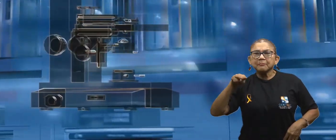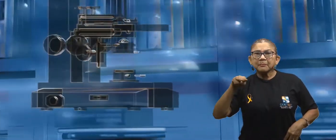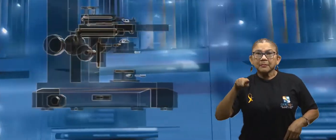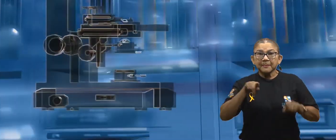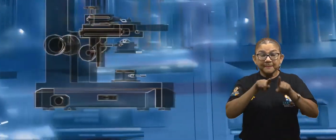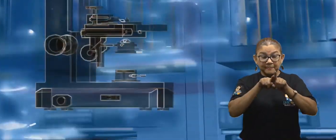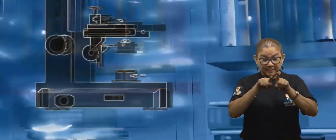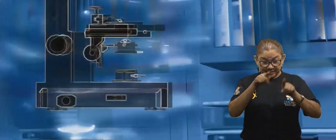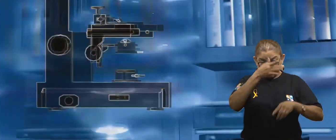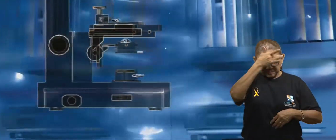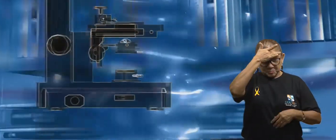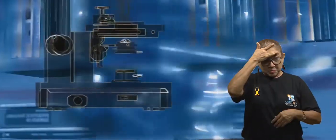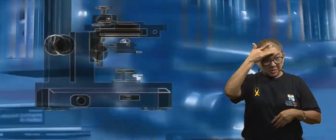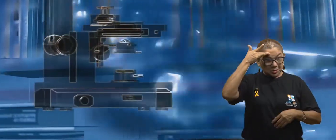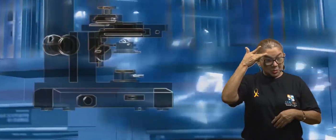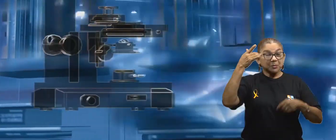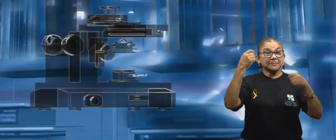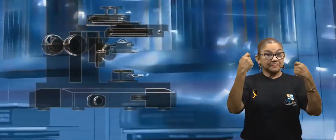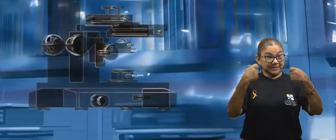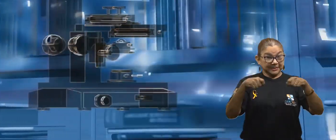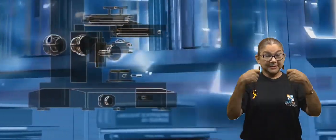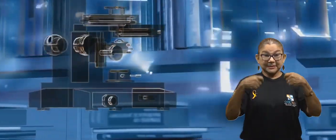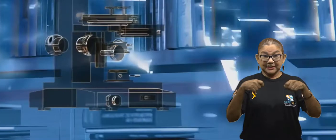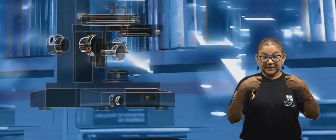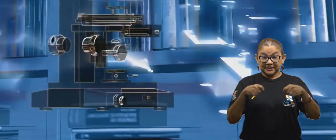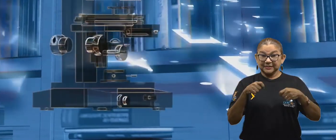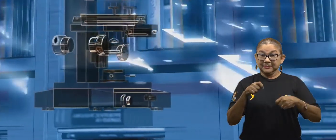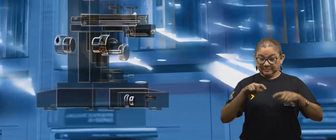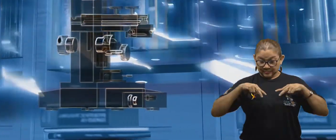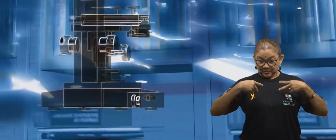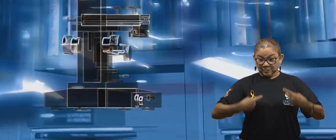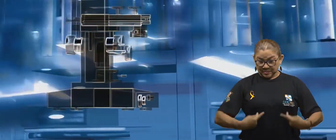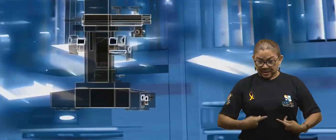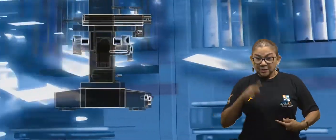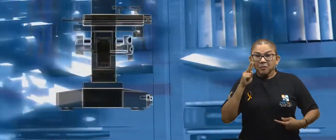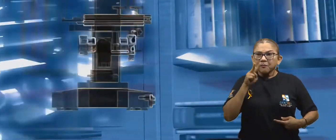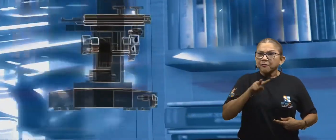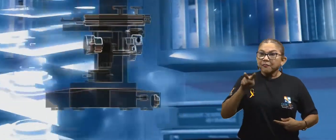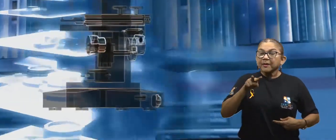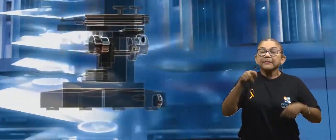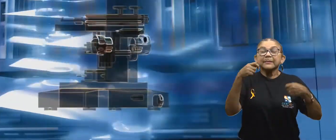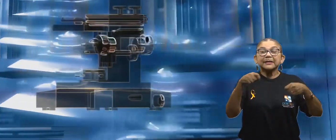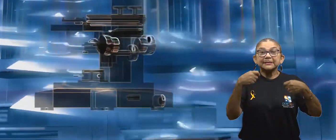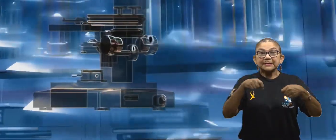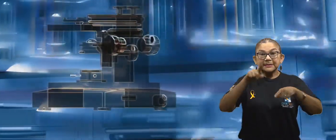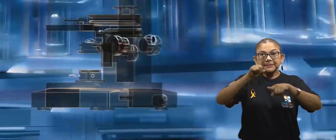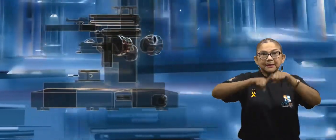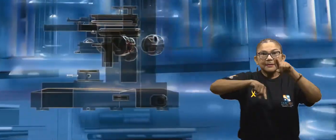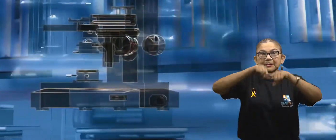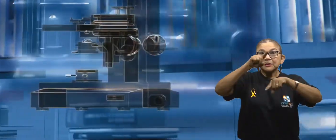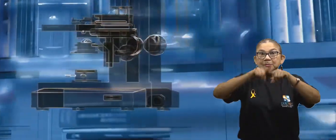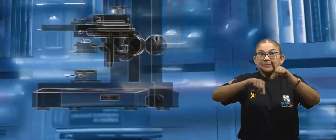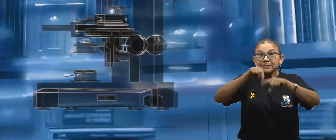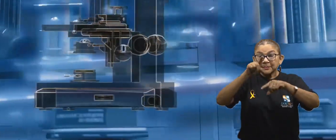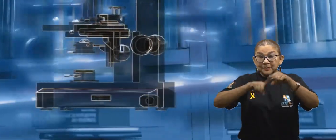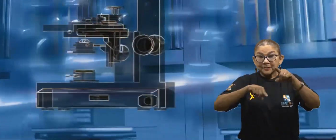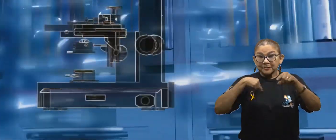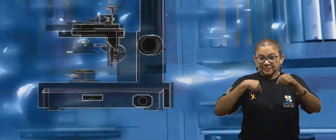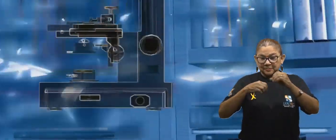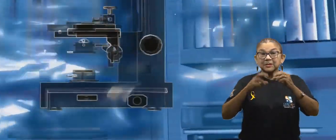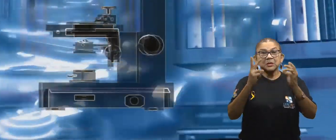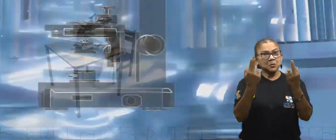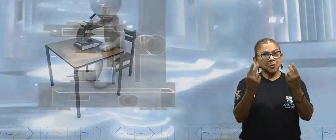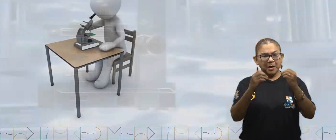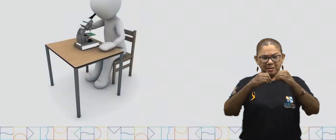ser humano possa ver objetos tão pequenos, é necessária a utilização de instrumentos de aumento, como os